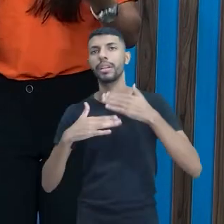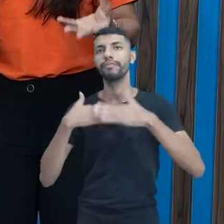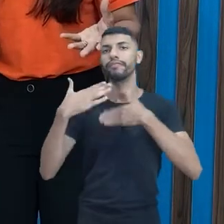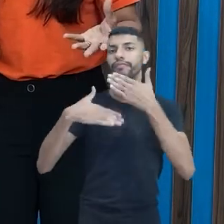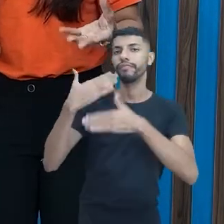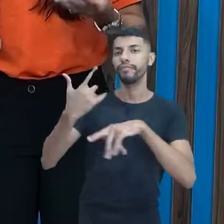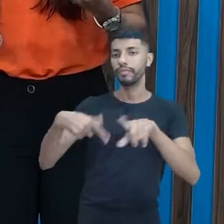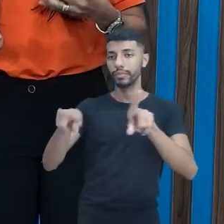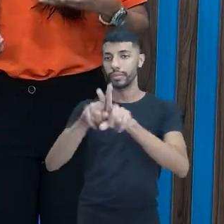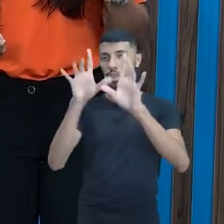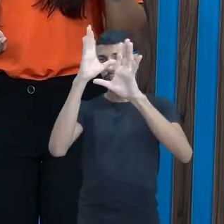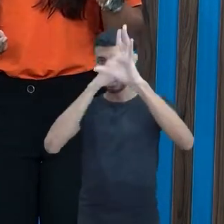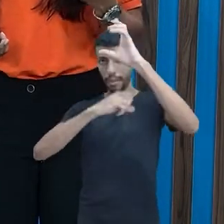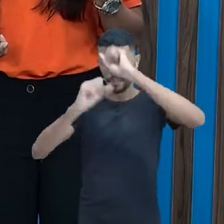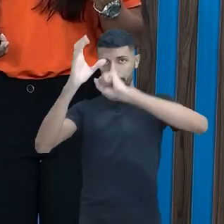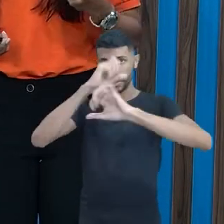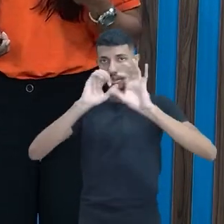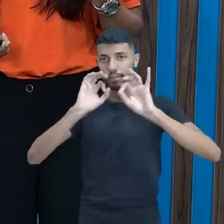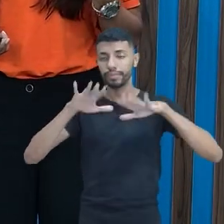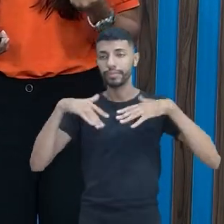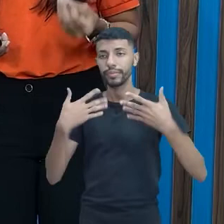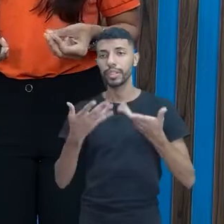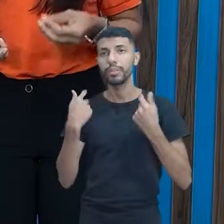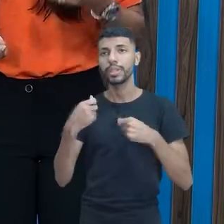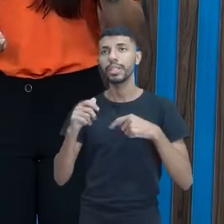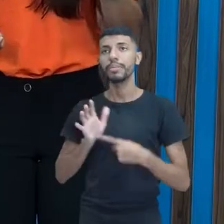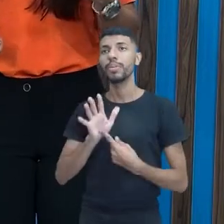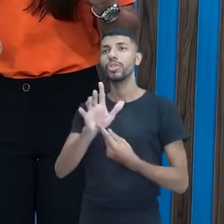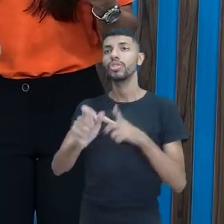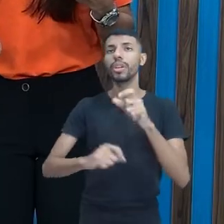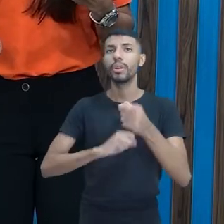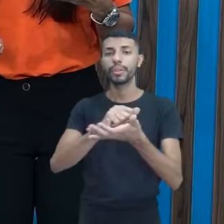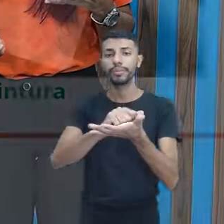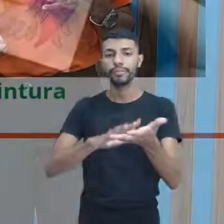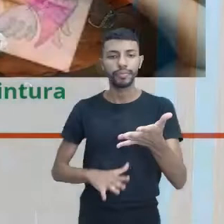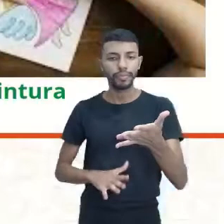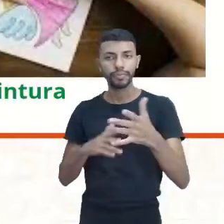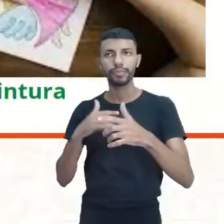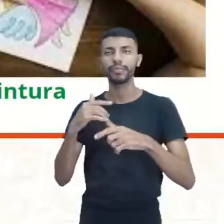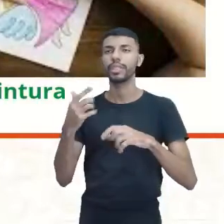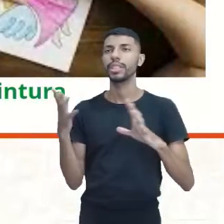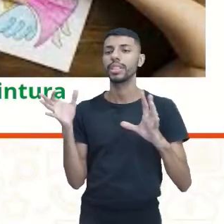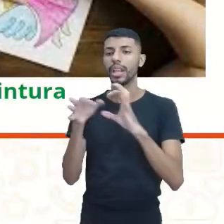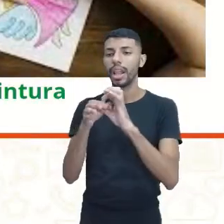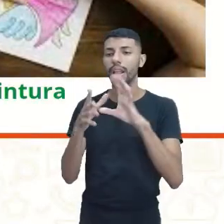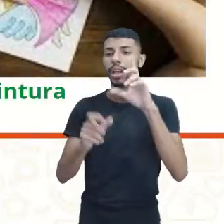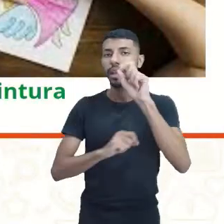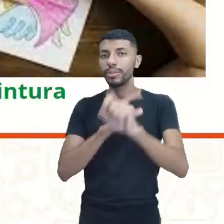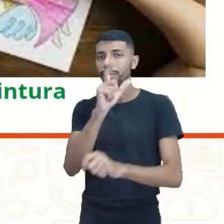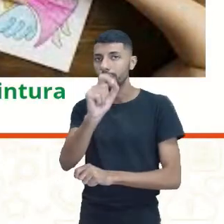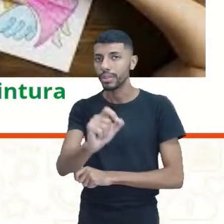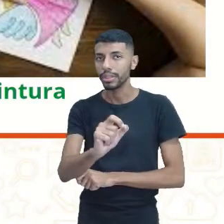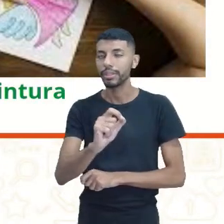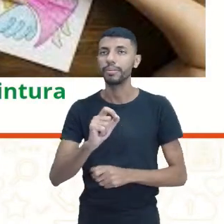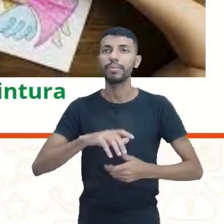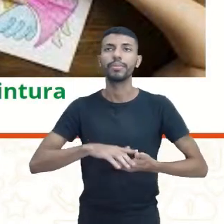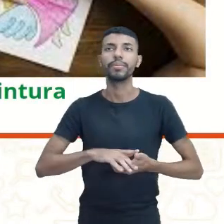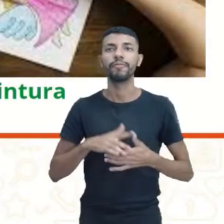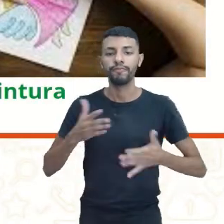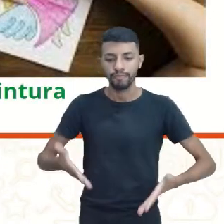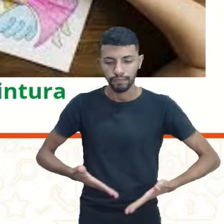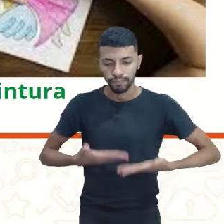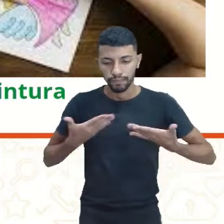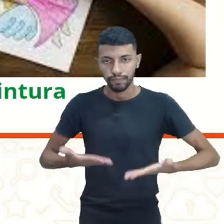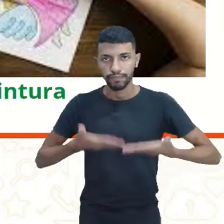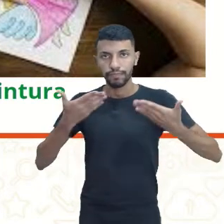e aprenda. Então, a gente precisa trazer atividades que estejam relacionadas com estímulos